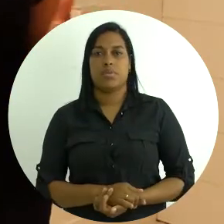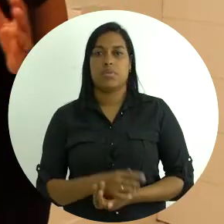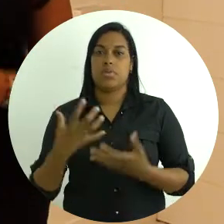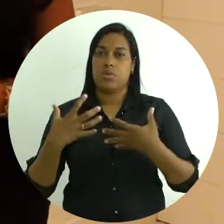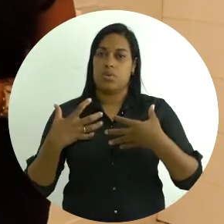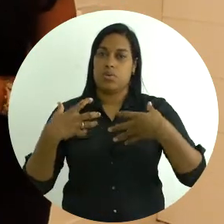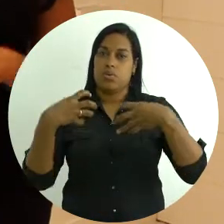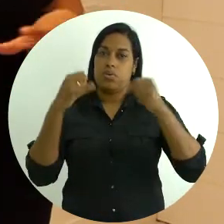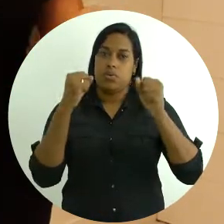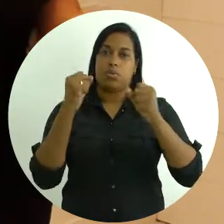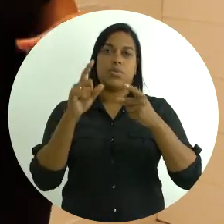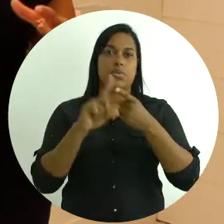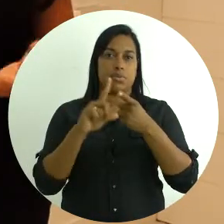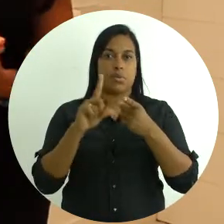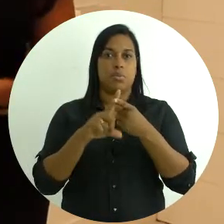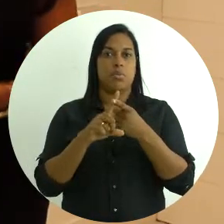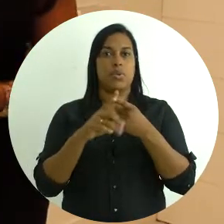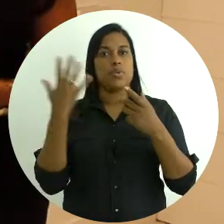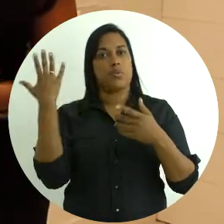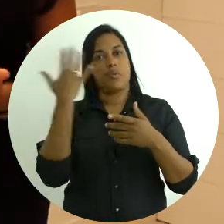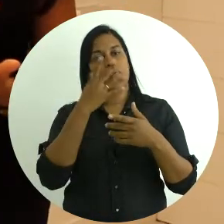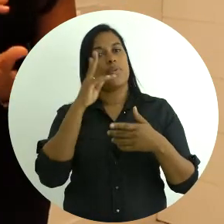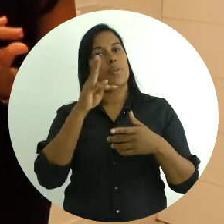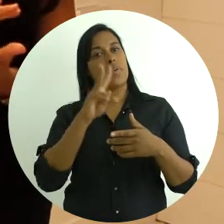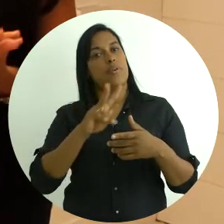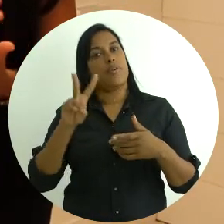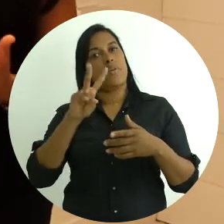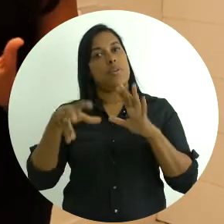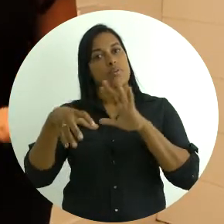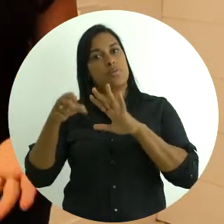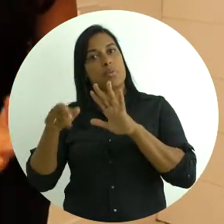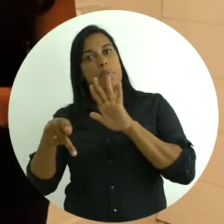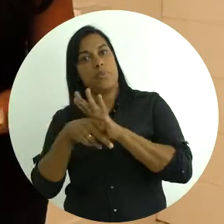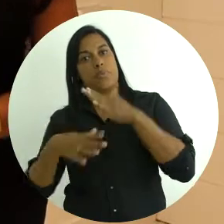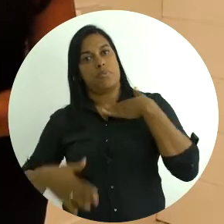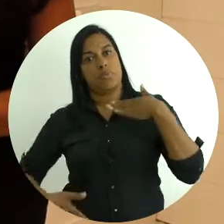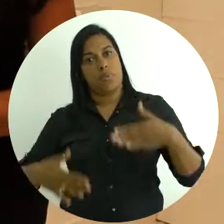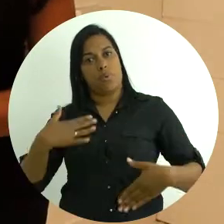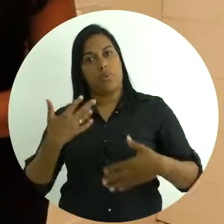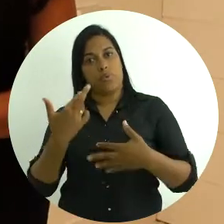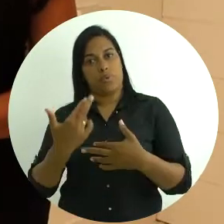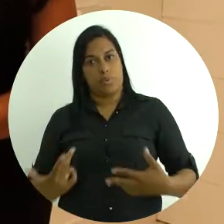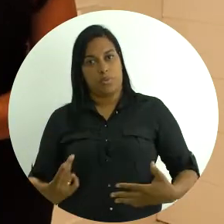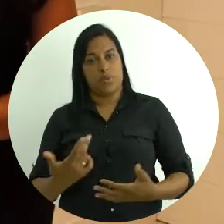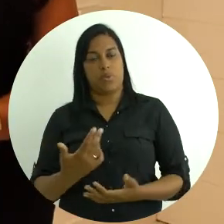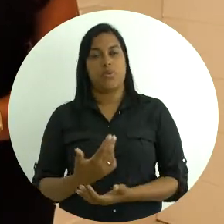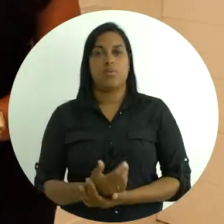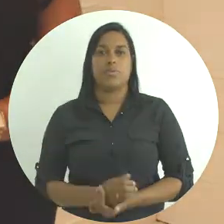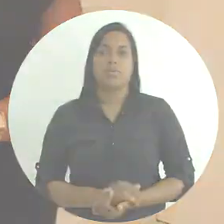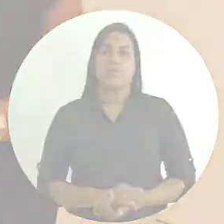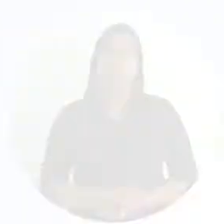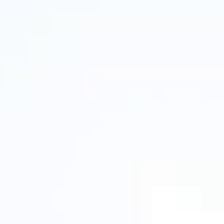causar sombras, né? Então você não fica vendo a sombra do seu próprio corpo nos objetos. Projetado.